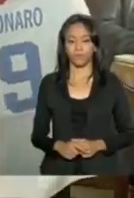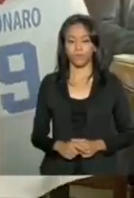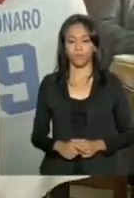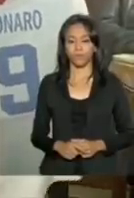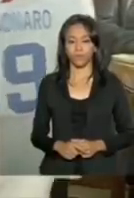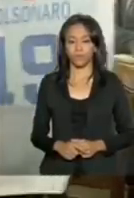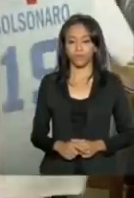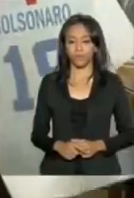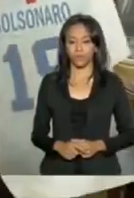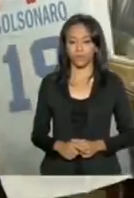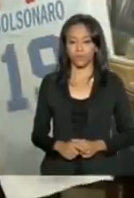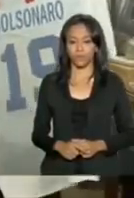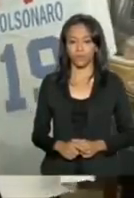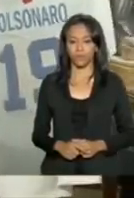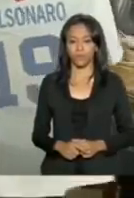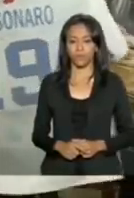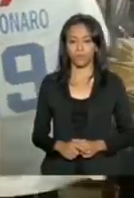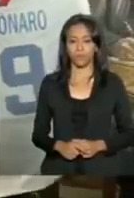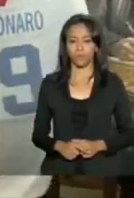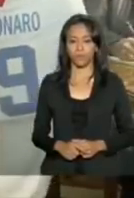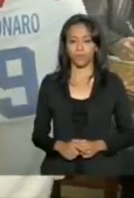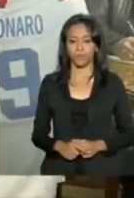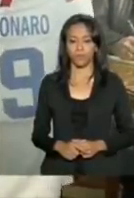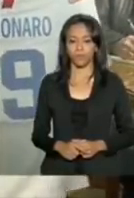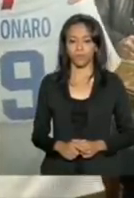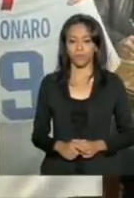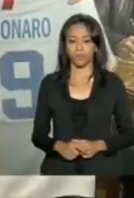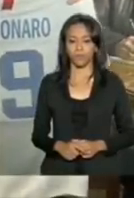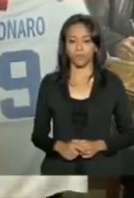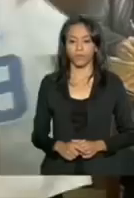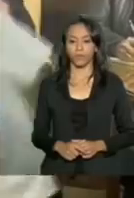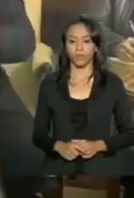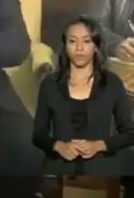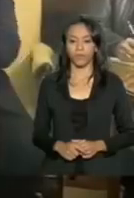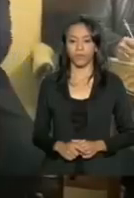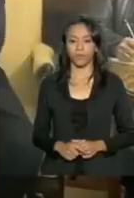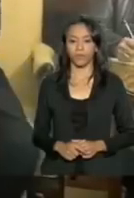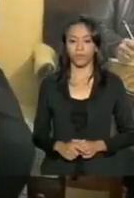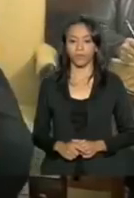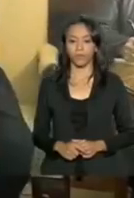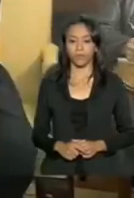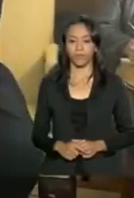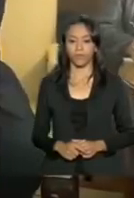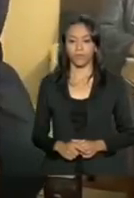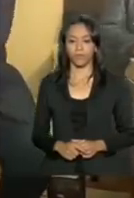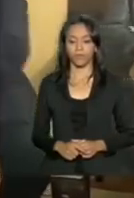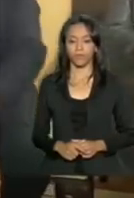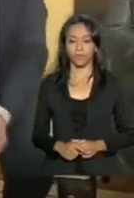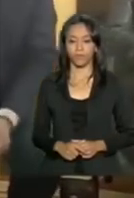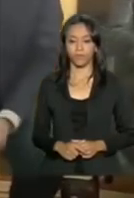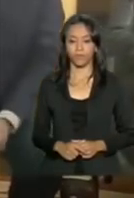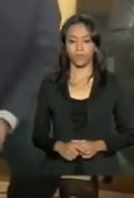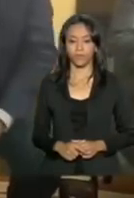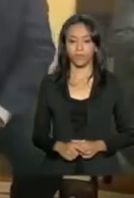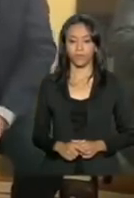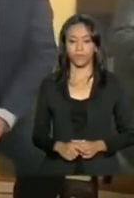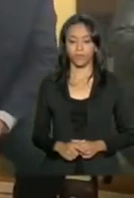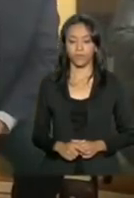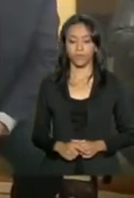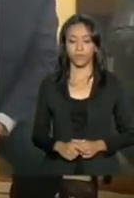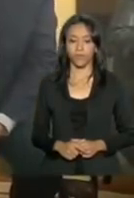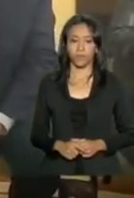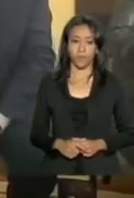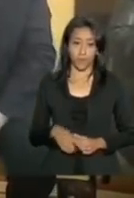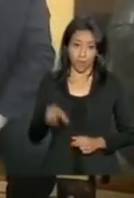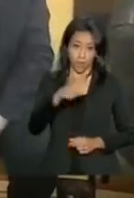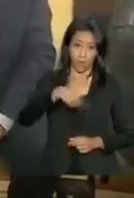see that we got one, and this is the U.S. national team. And so that's an honor to give that to you. Thank you very much. Como os senhores sabem,